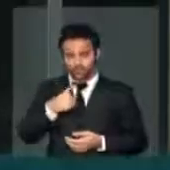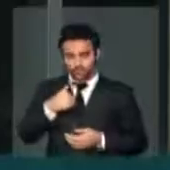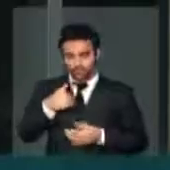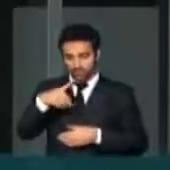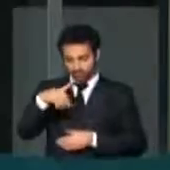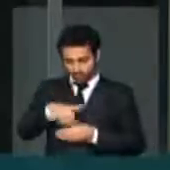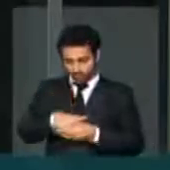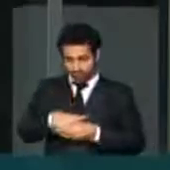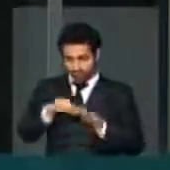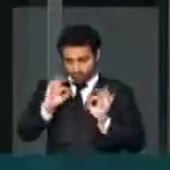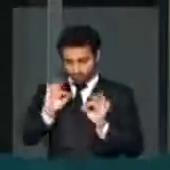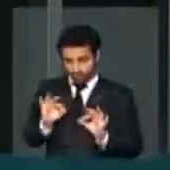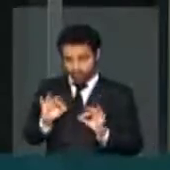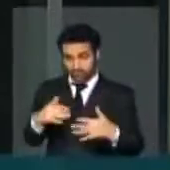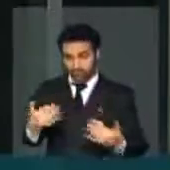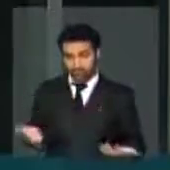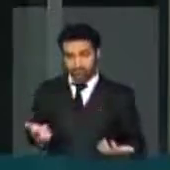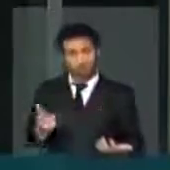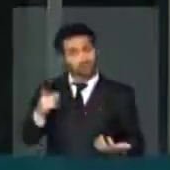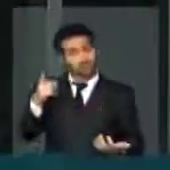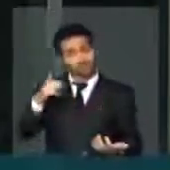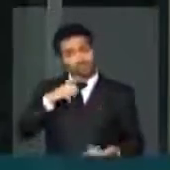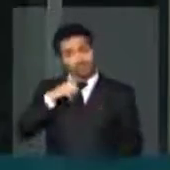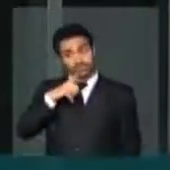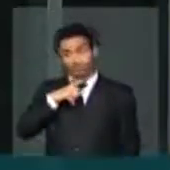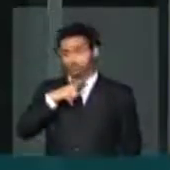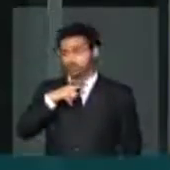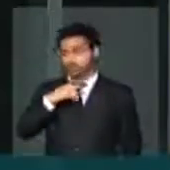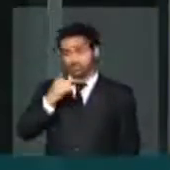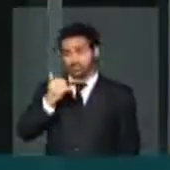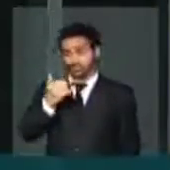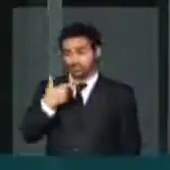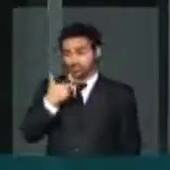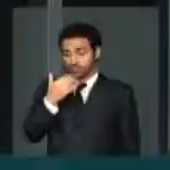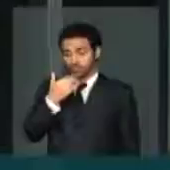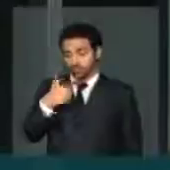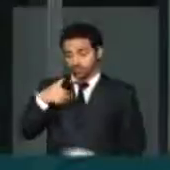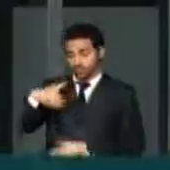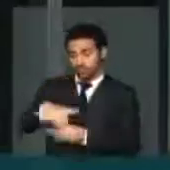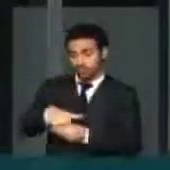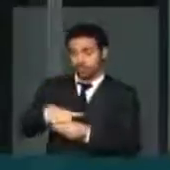valer, essa legitimidade está sendo colocada em questão, e isso é muito sério.